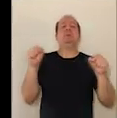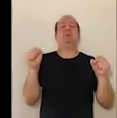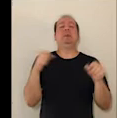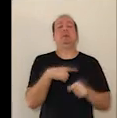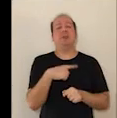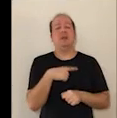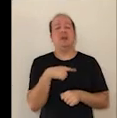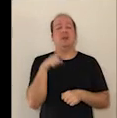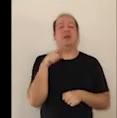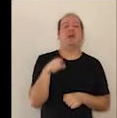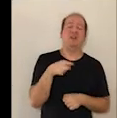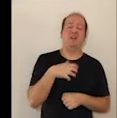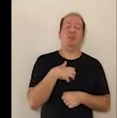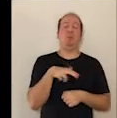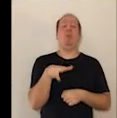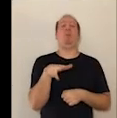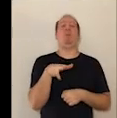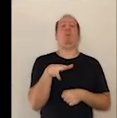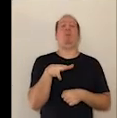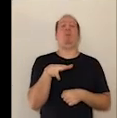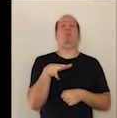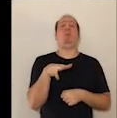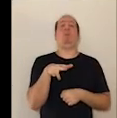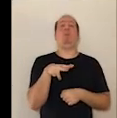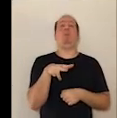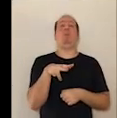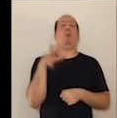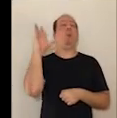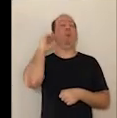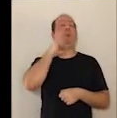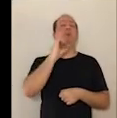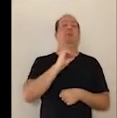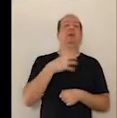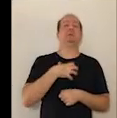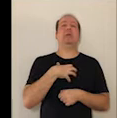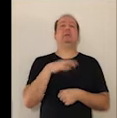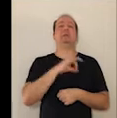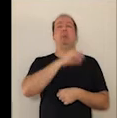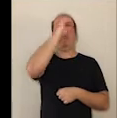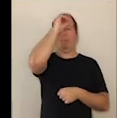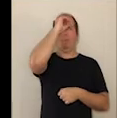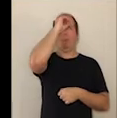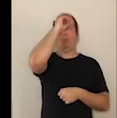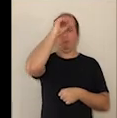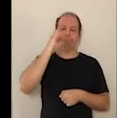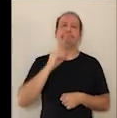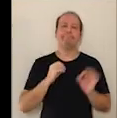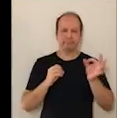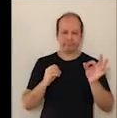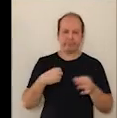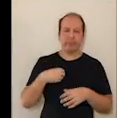Volpone está aí, espichado. Não ouve nada, não sente nada, não tem noção de nada.